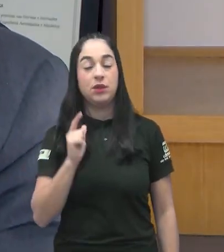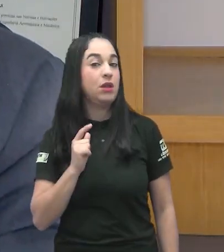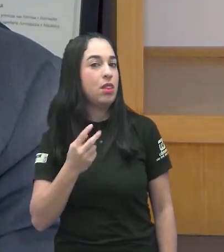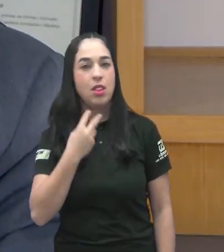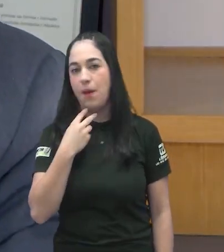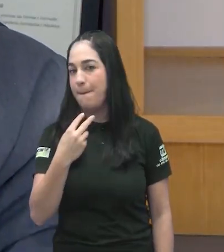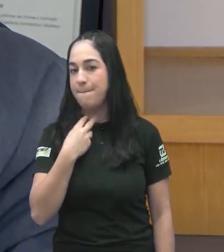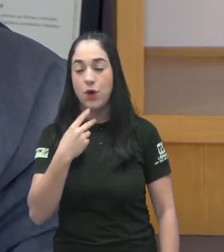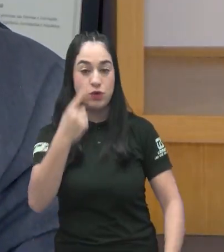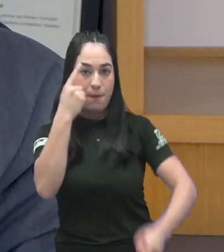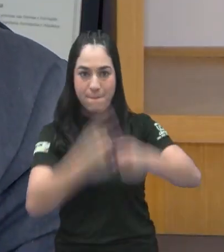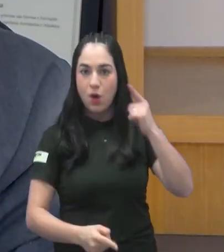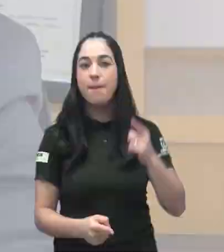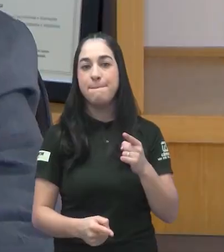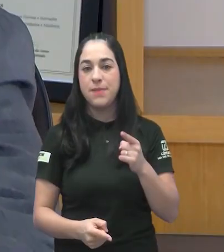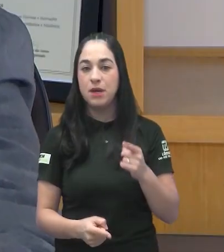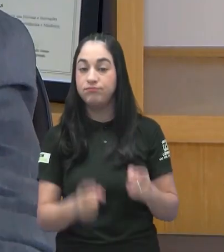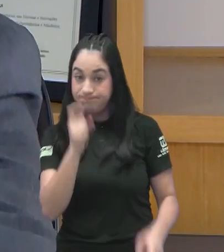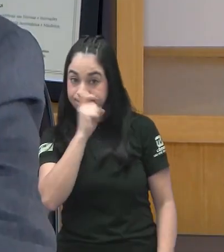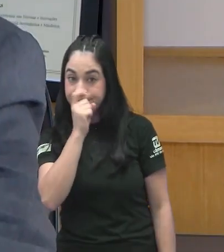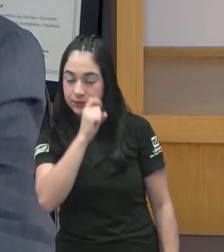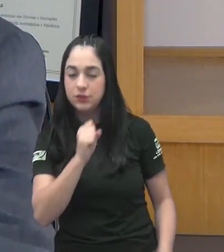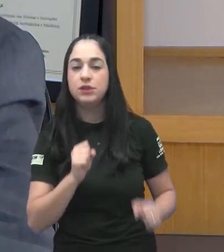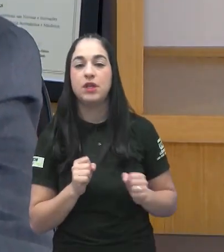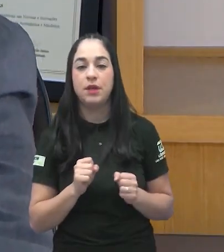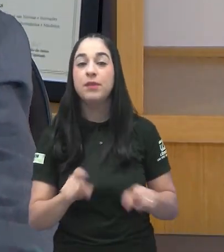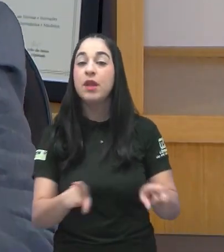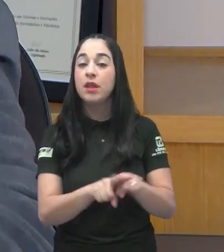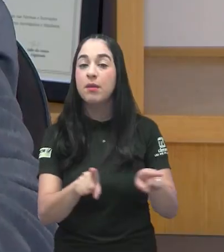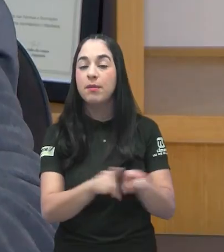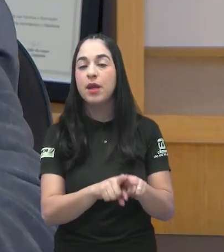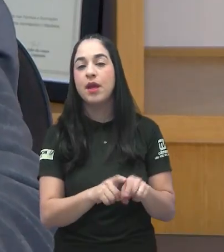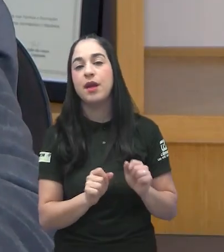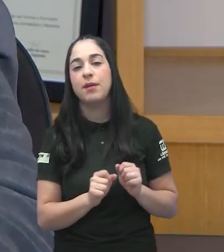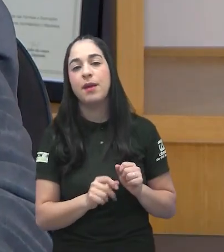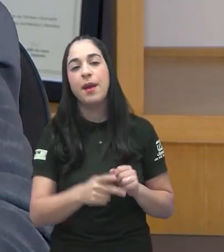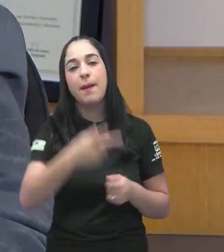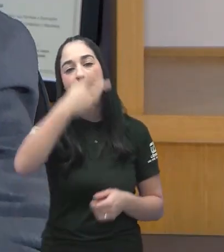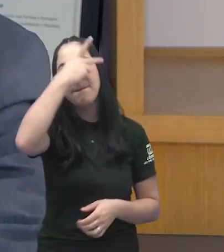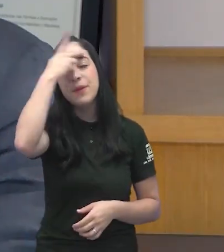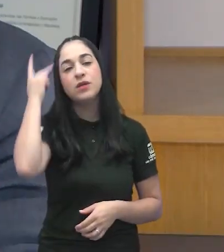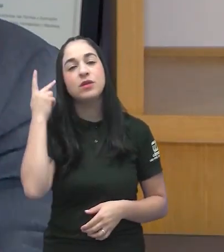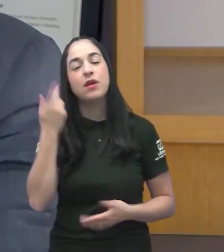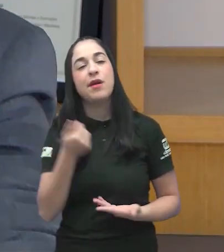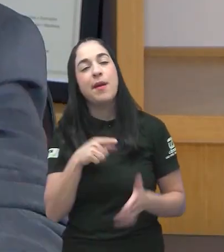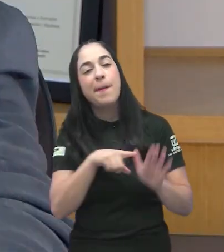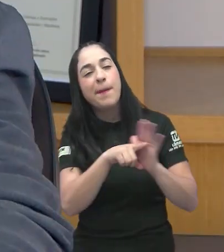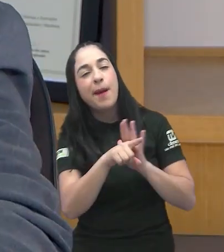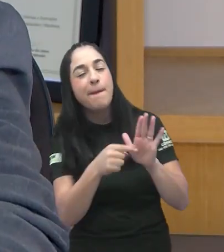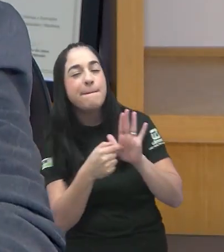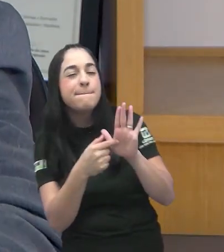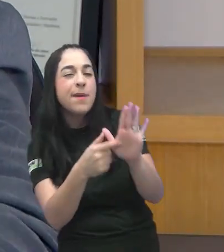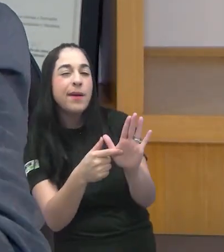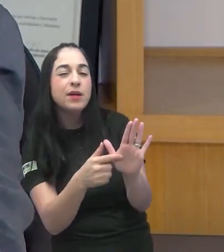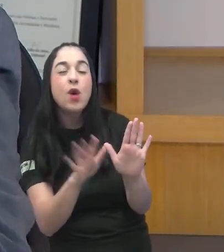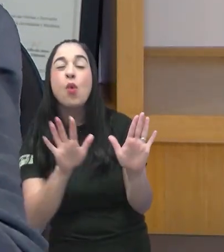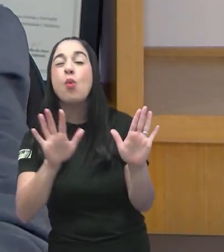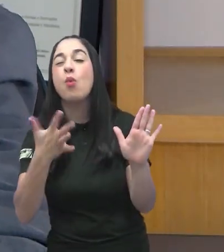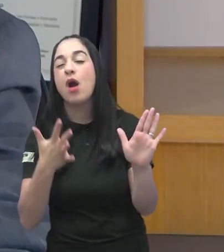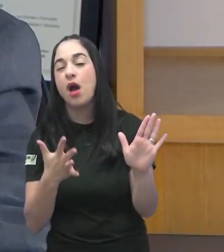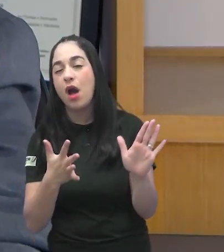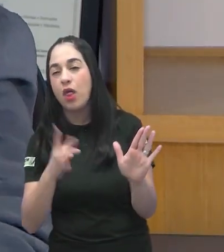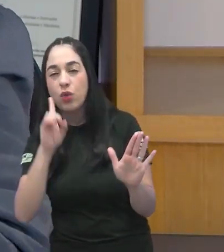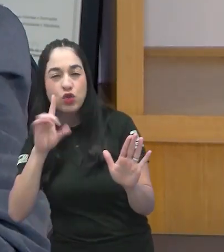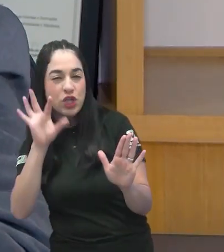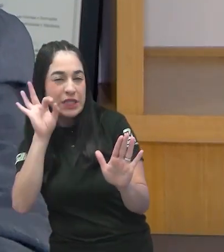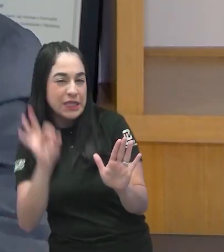pode construir algum futuro. Especialistas também, fazendo uma análise de jogo, tentando apontar que tipo